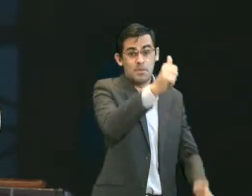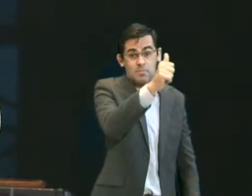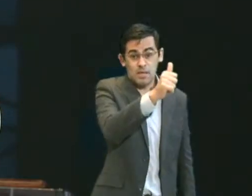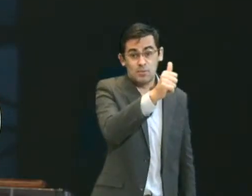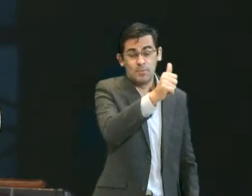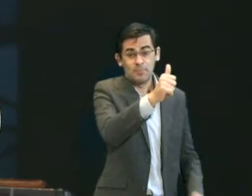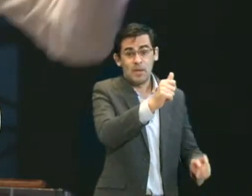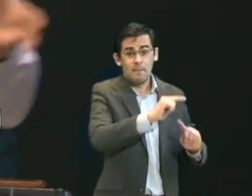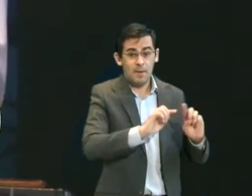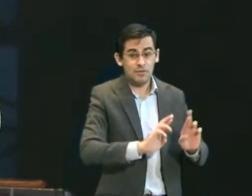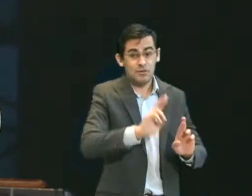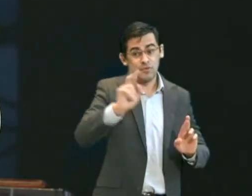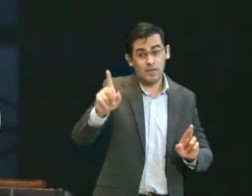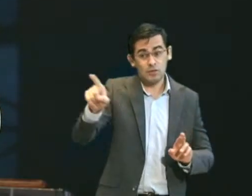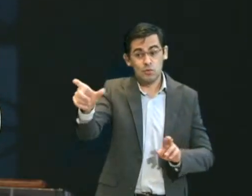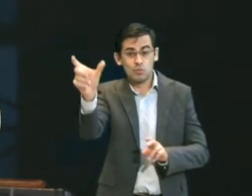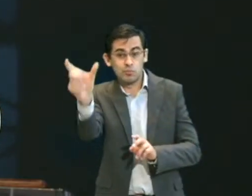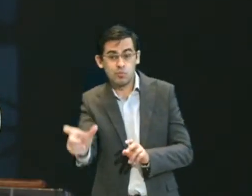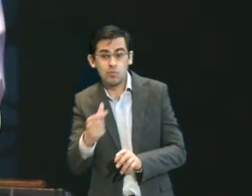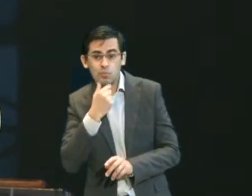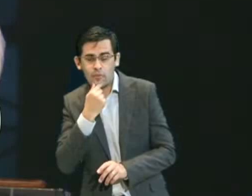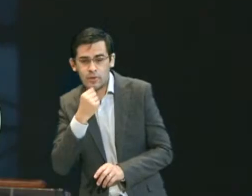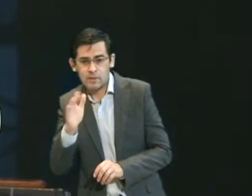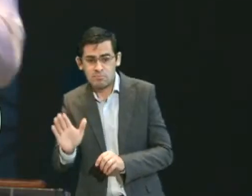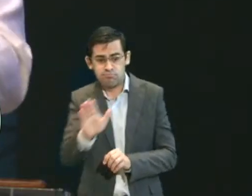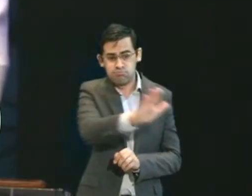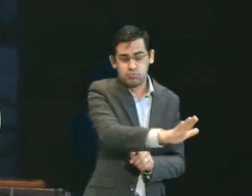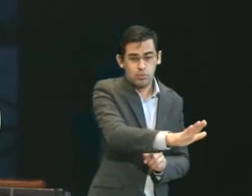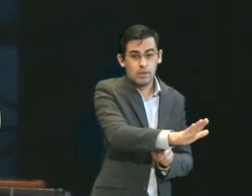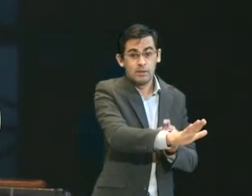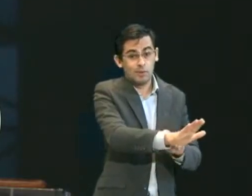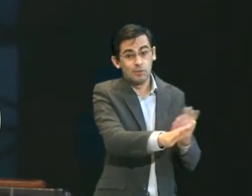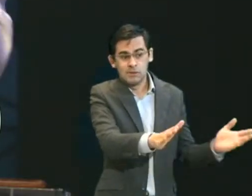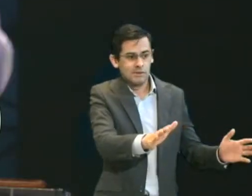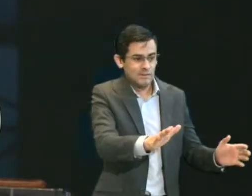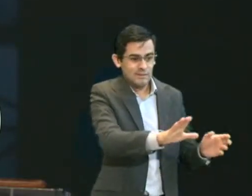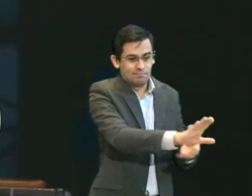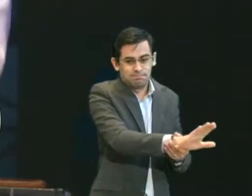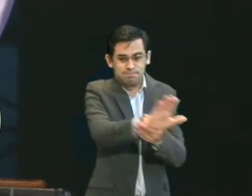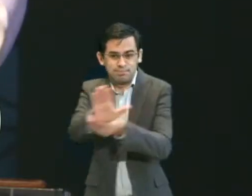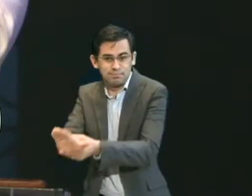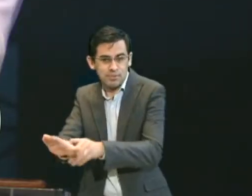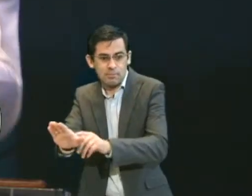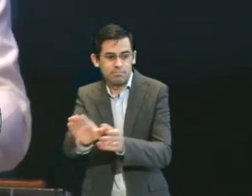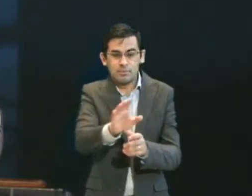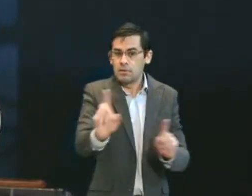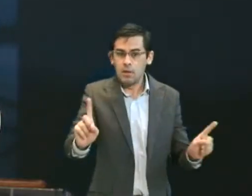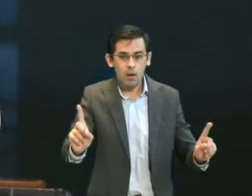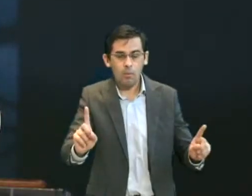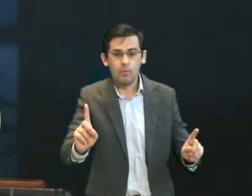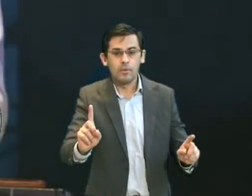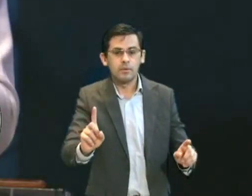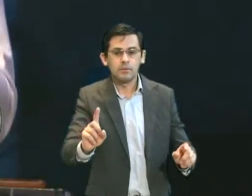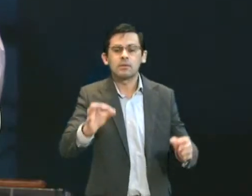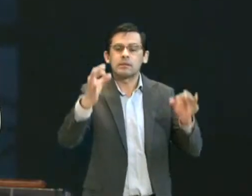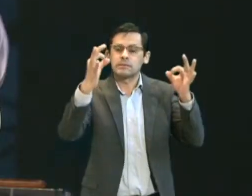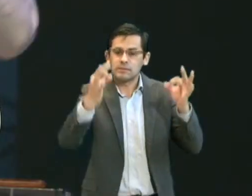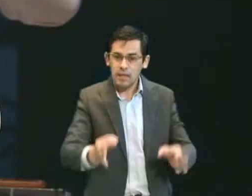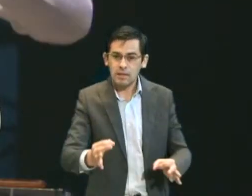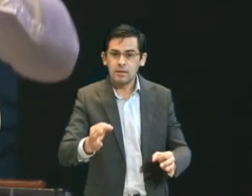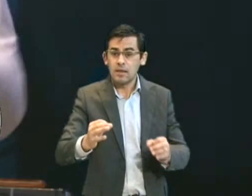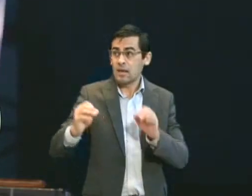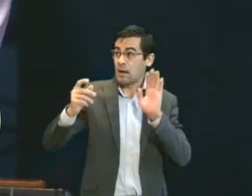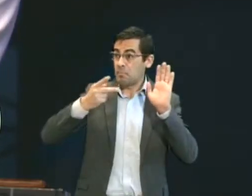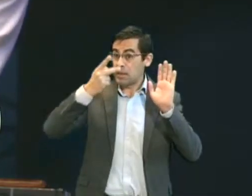preponderante, uma forma diferente do mais velho. Ele inverte e José fica tentando desinverter as mãos. Ele fala: não, essa